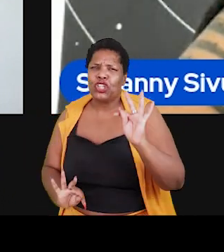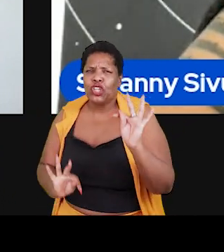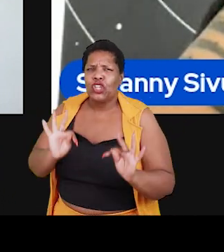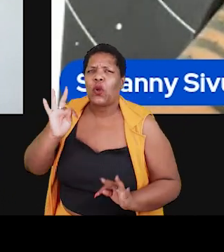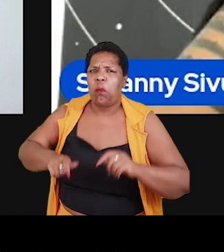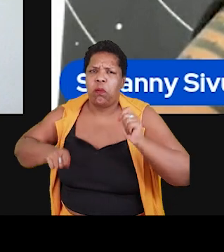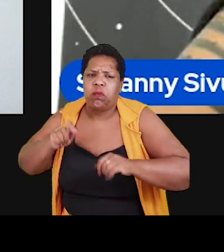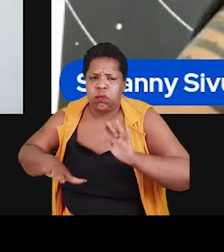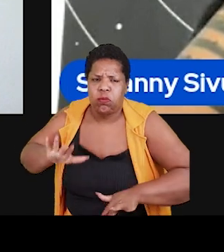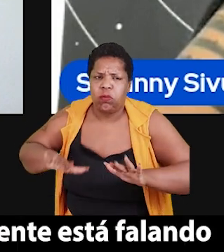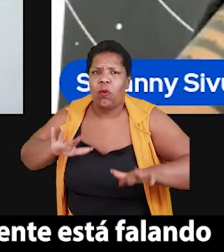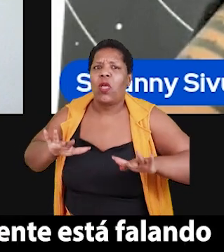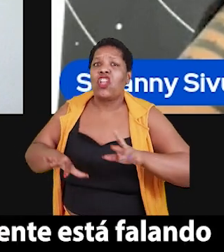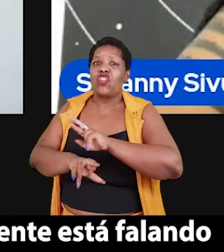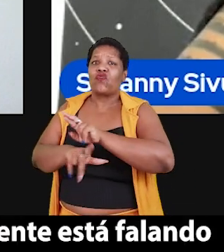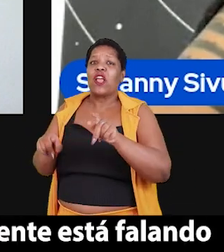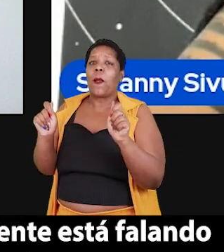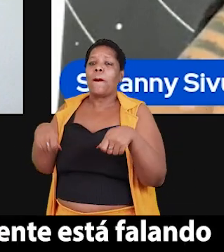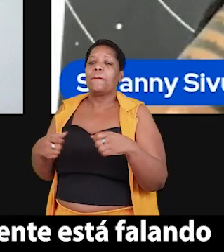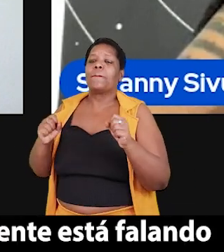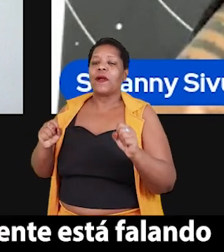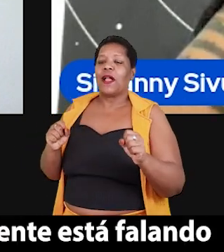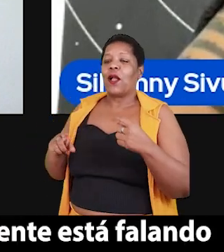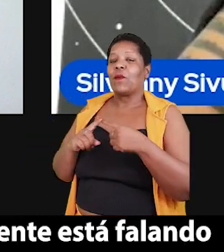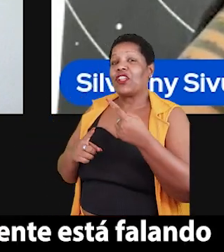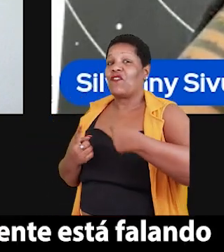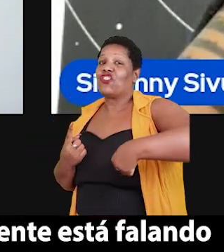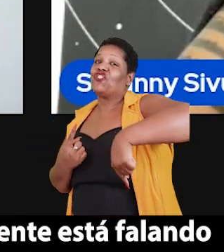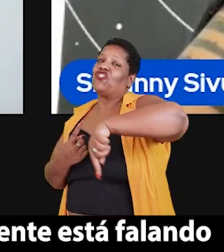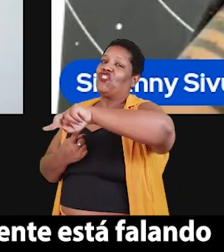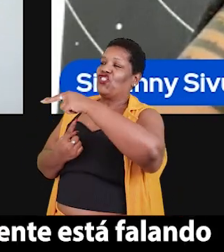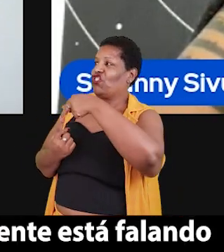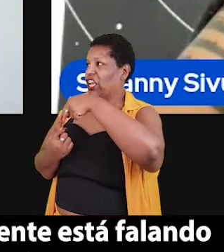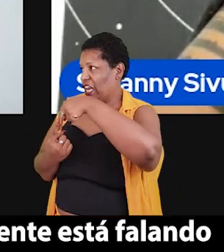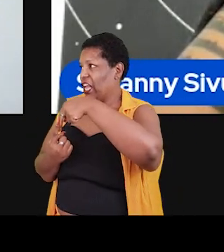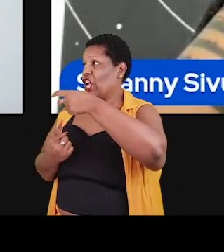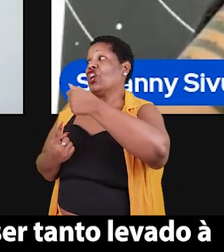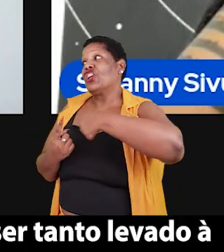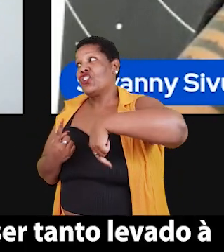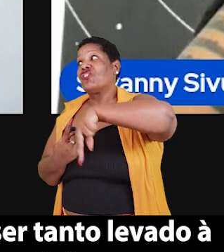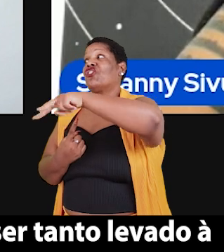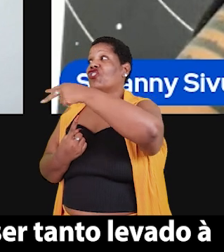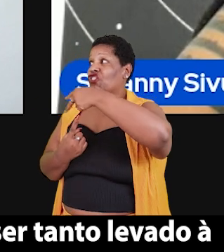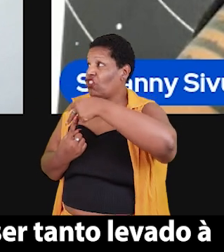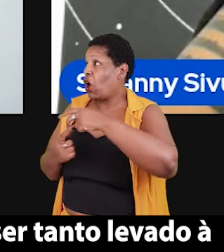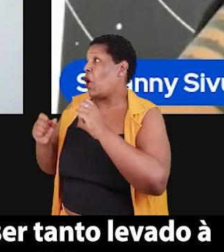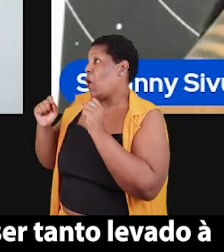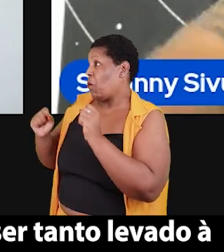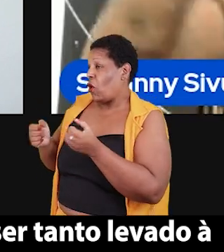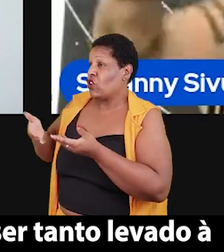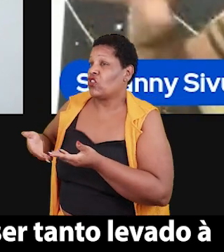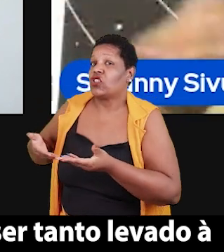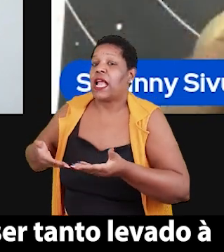couro, couro. Porque a gente está falando gira, que pode ser tanto